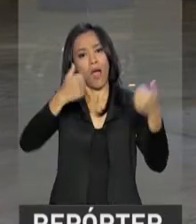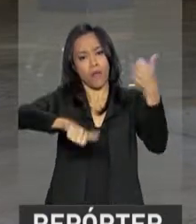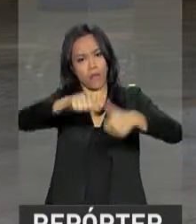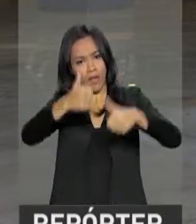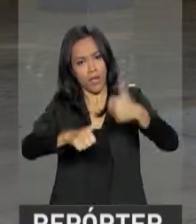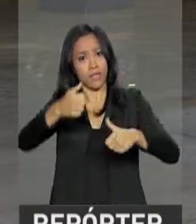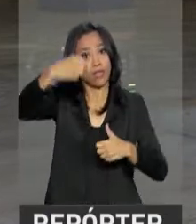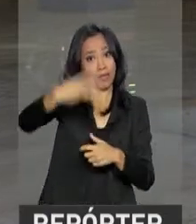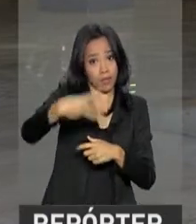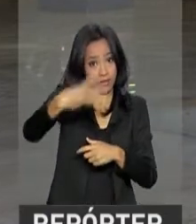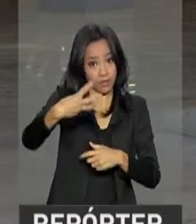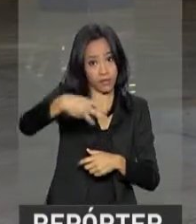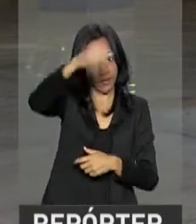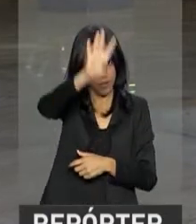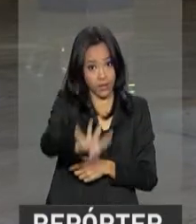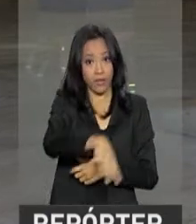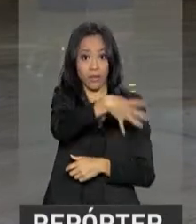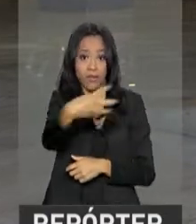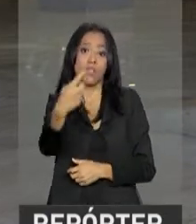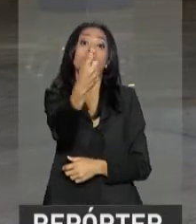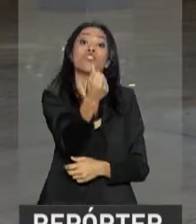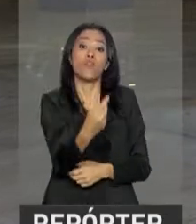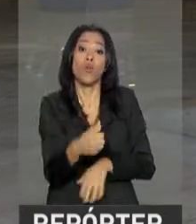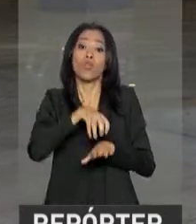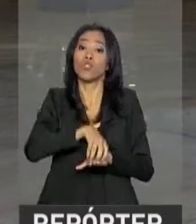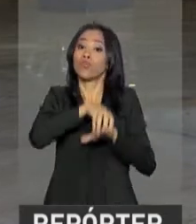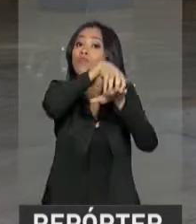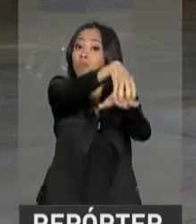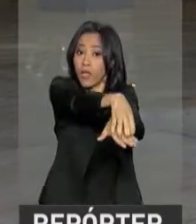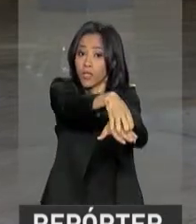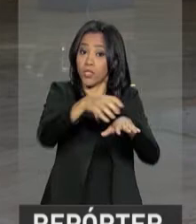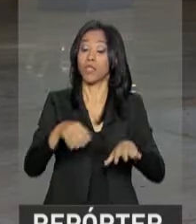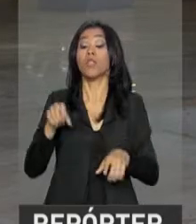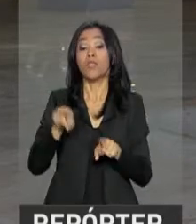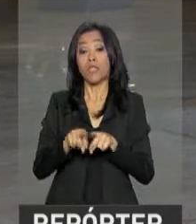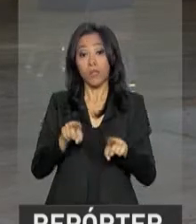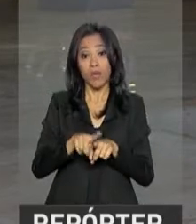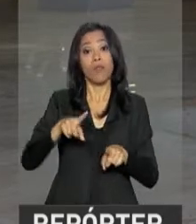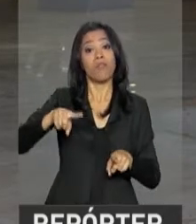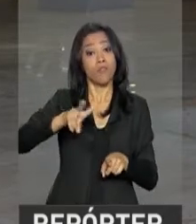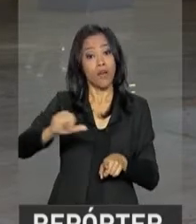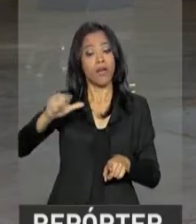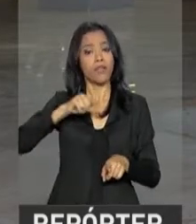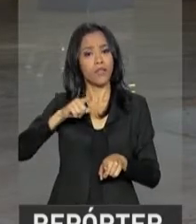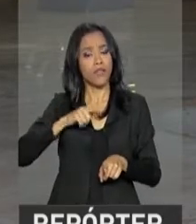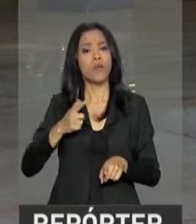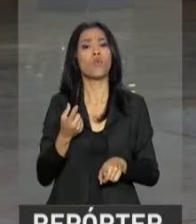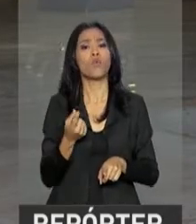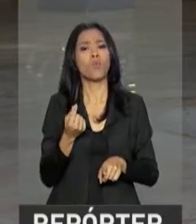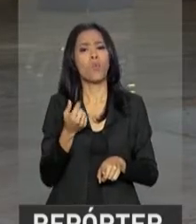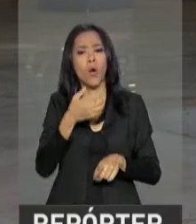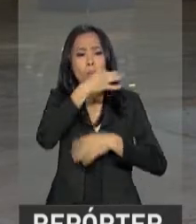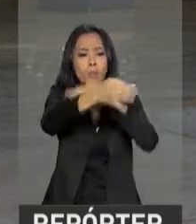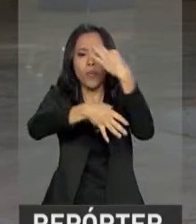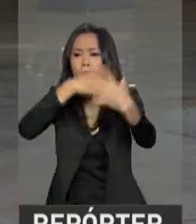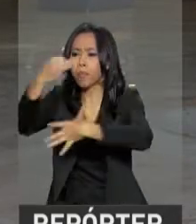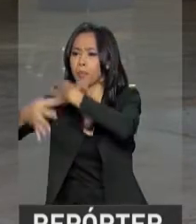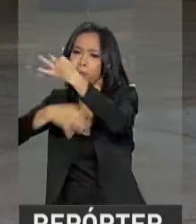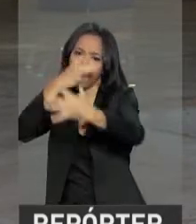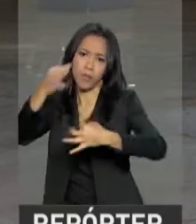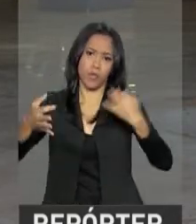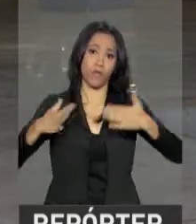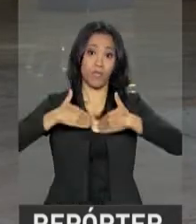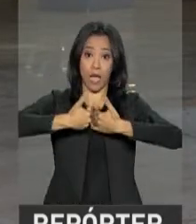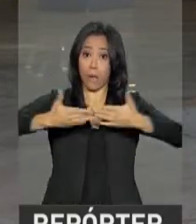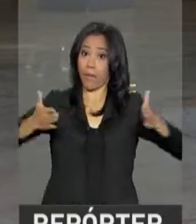agência nacional do petróleo vai fazer uma consulta pública sobre os reajustes dos preços dos combustíveis ela